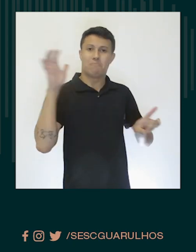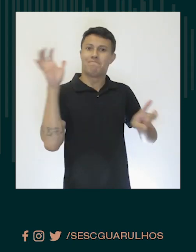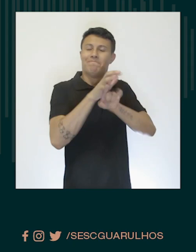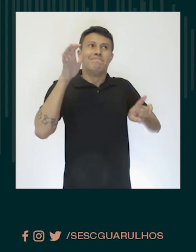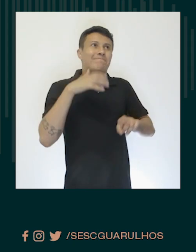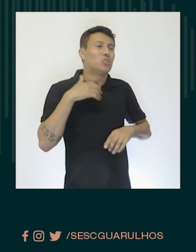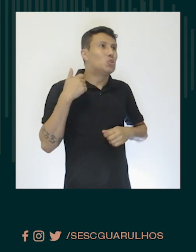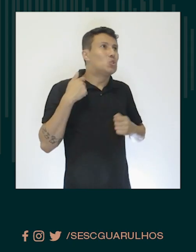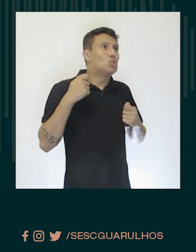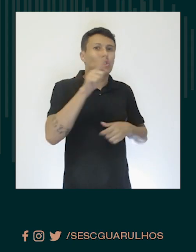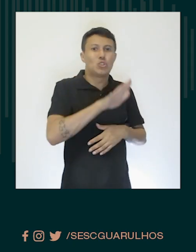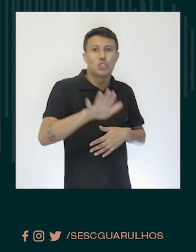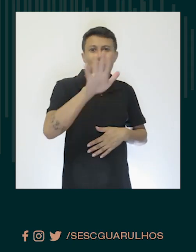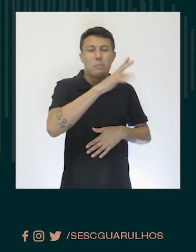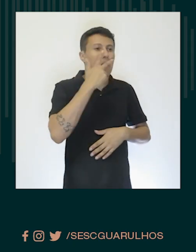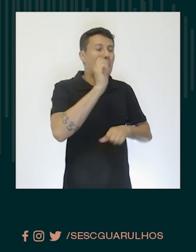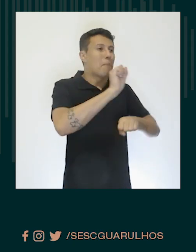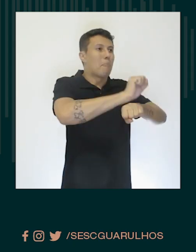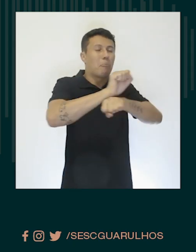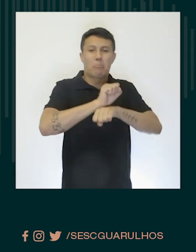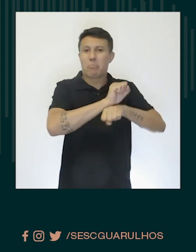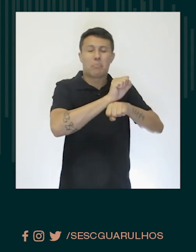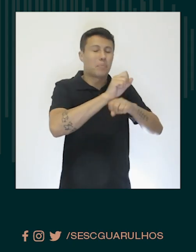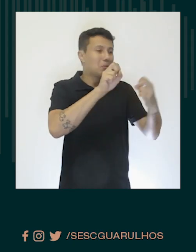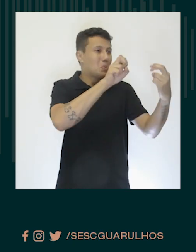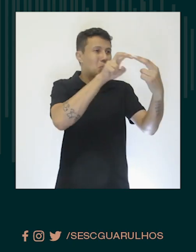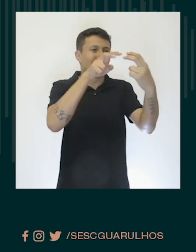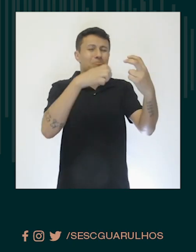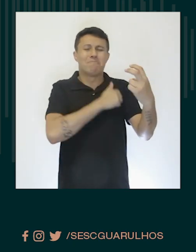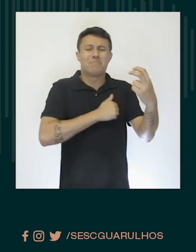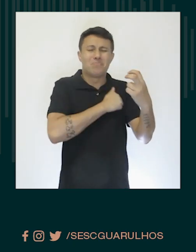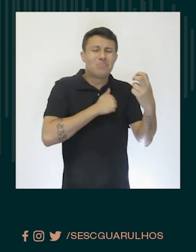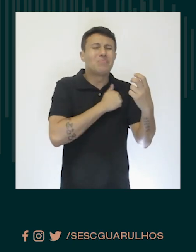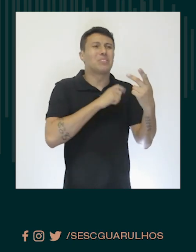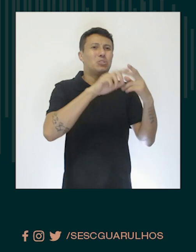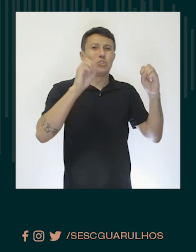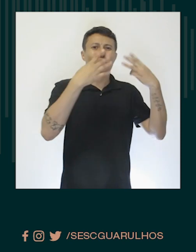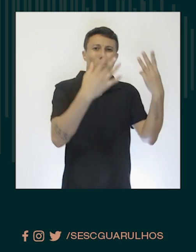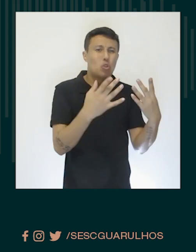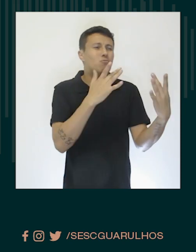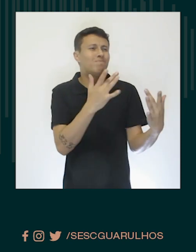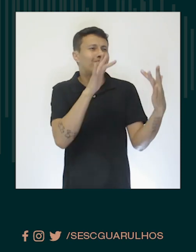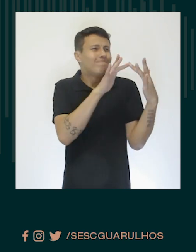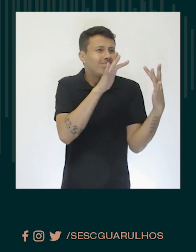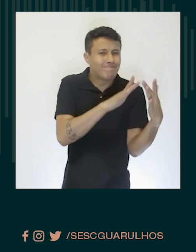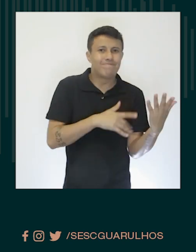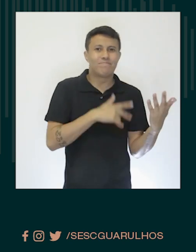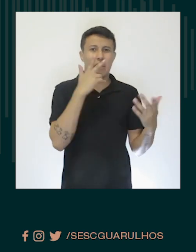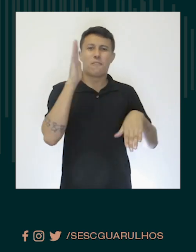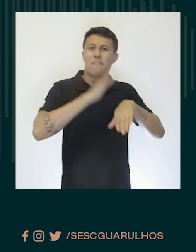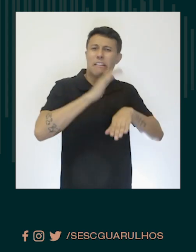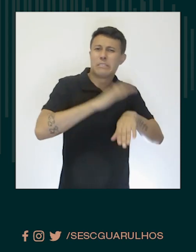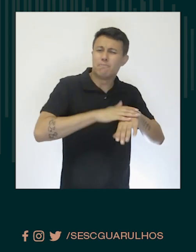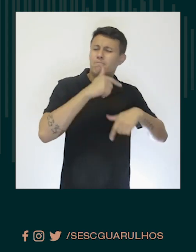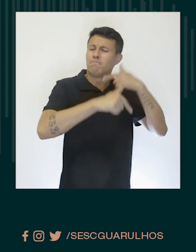impactou total, assim. Sou muito da rua, sou muito do olho no olho, né? De estar junto, de estar perto, de executar